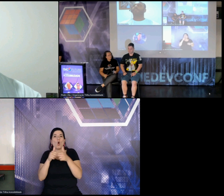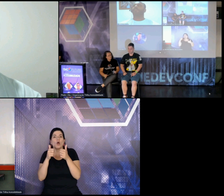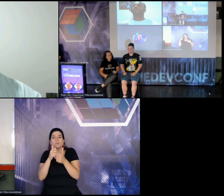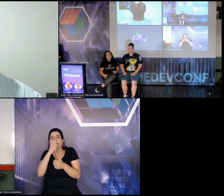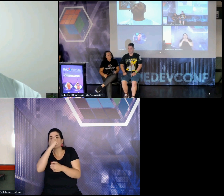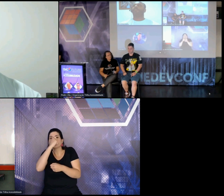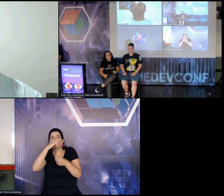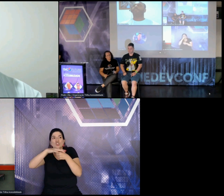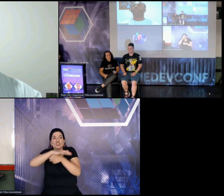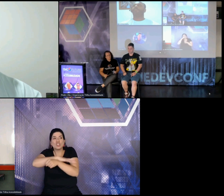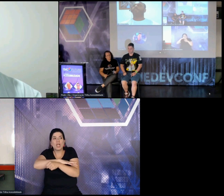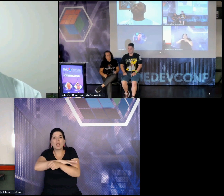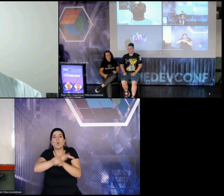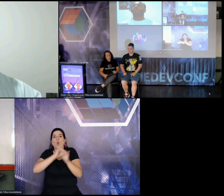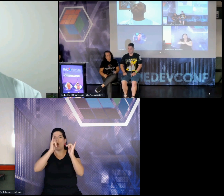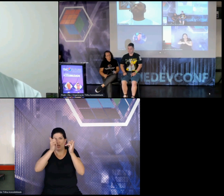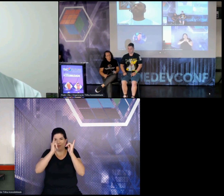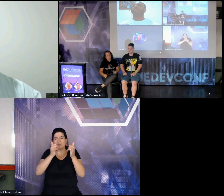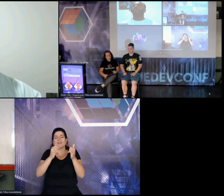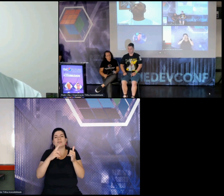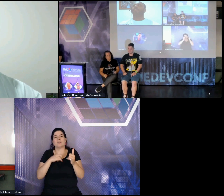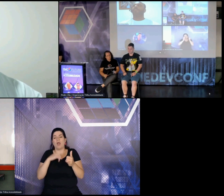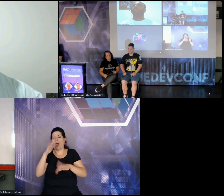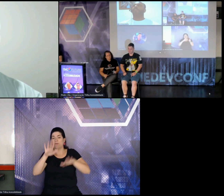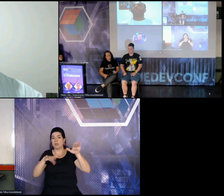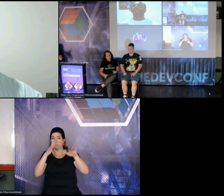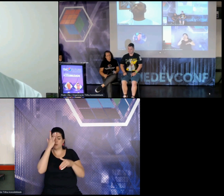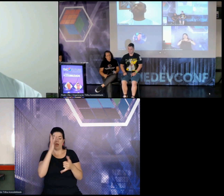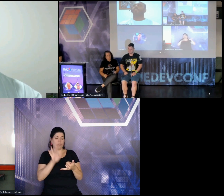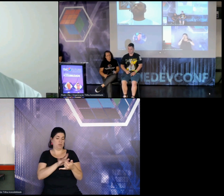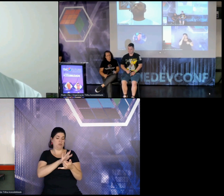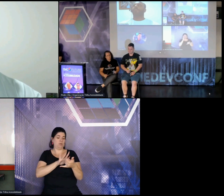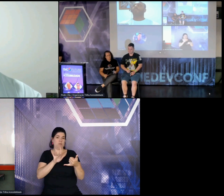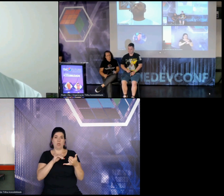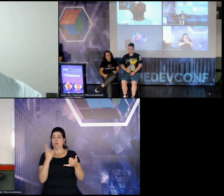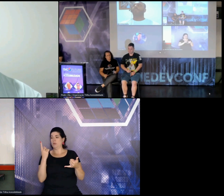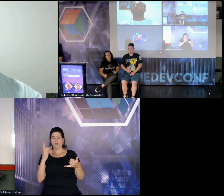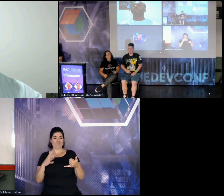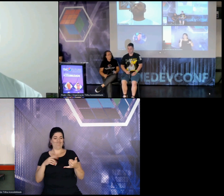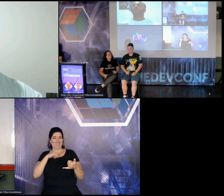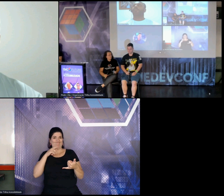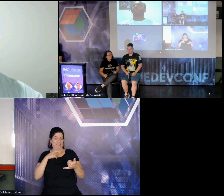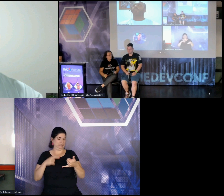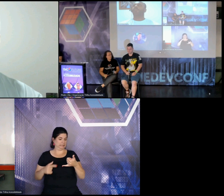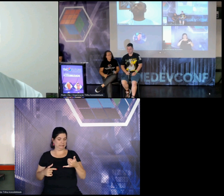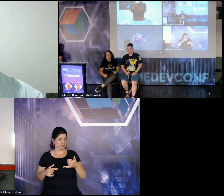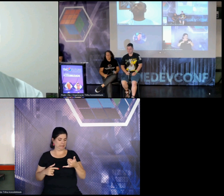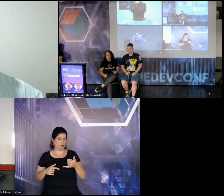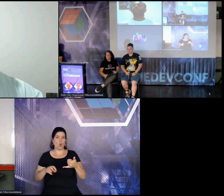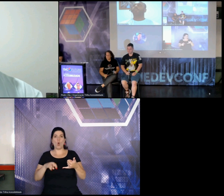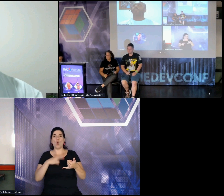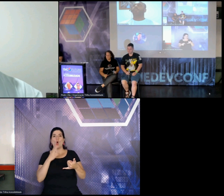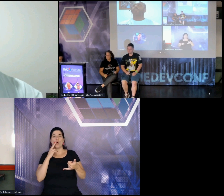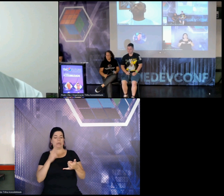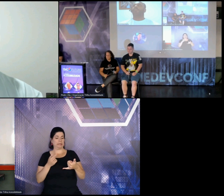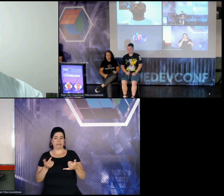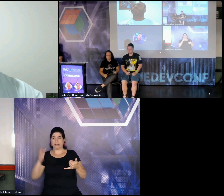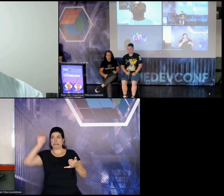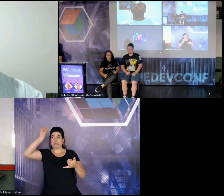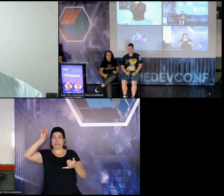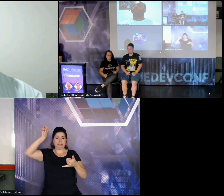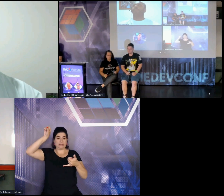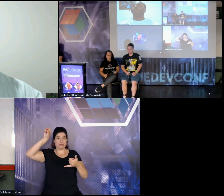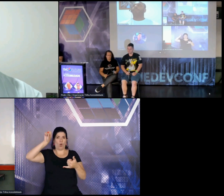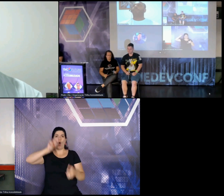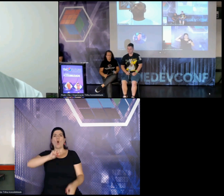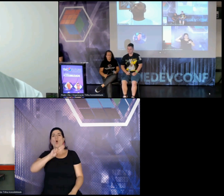não conseguem mexer no celular com as duas mãos, ou está olhando ali contra o sol, então